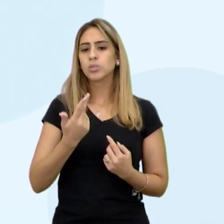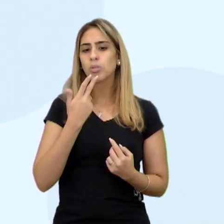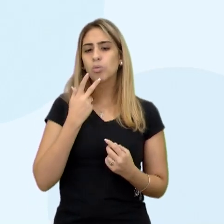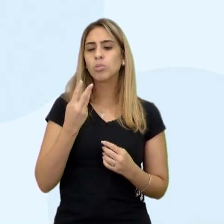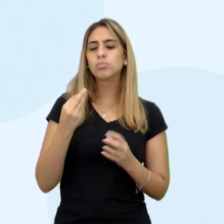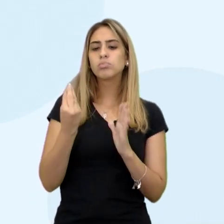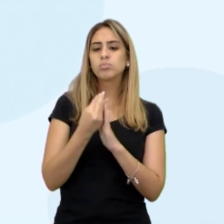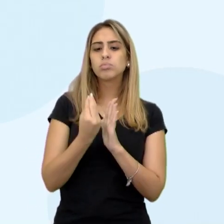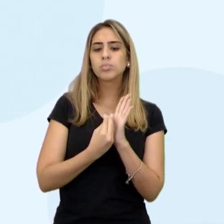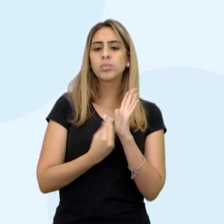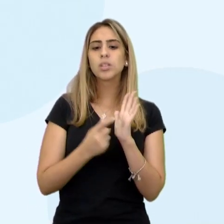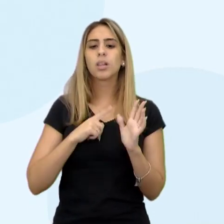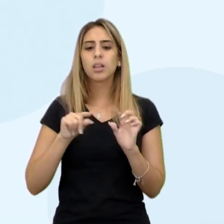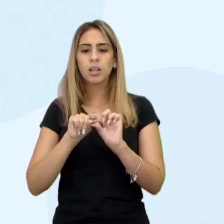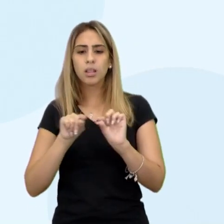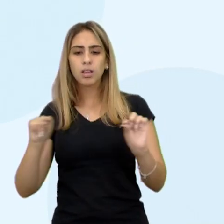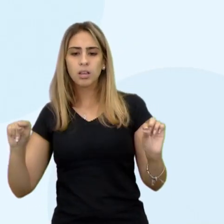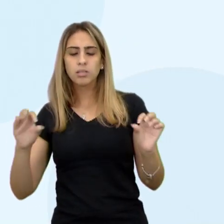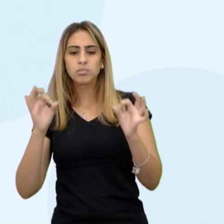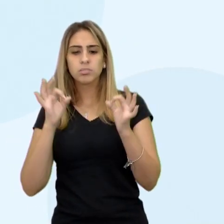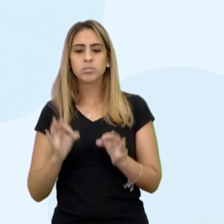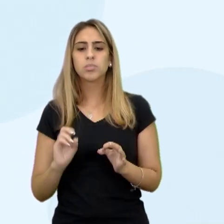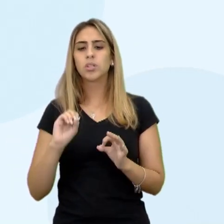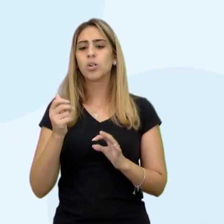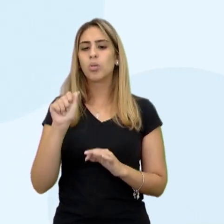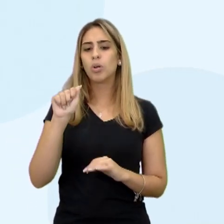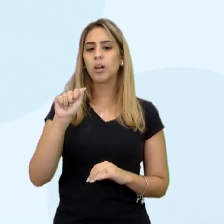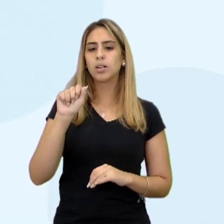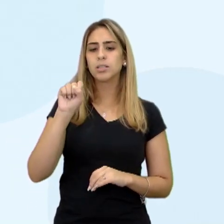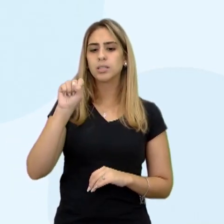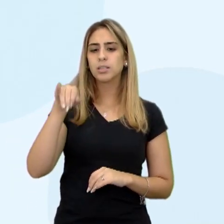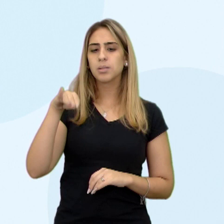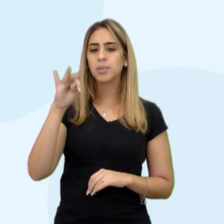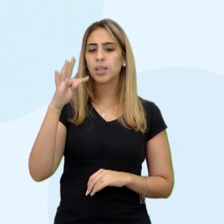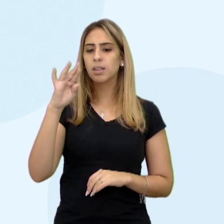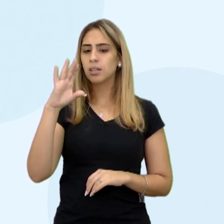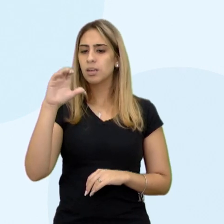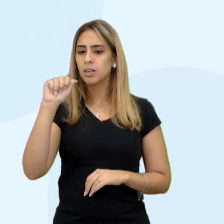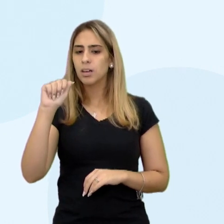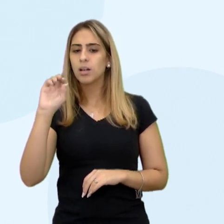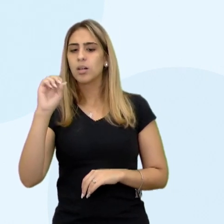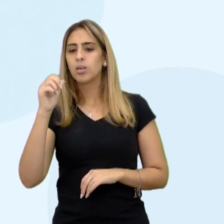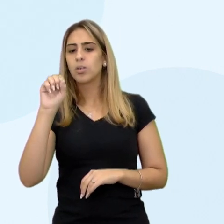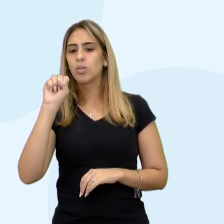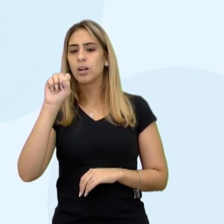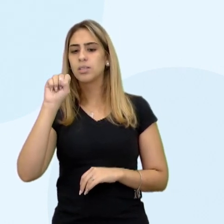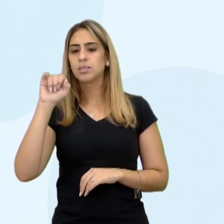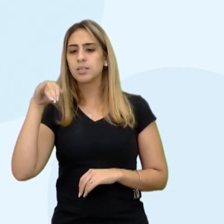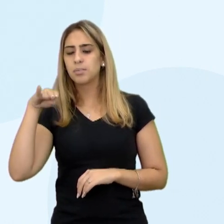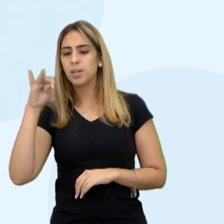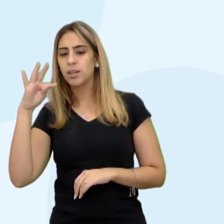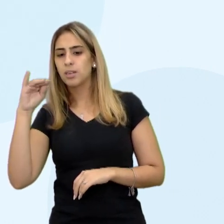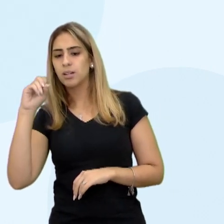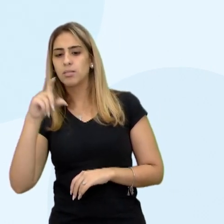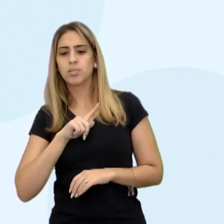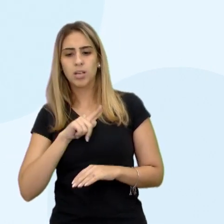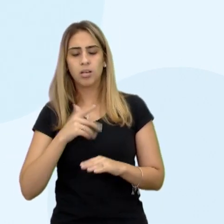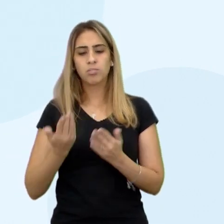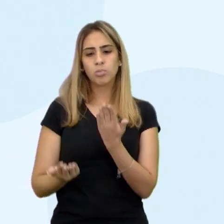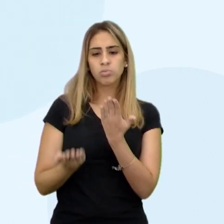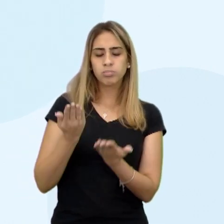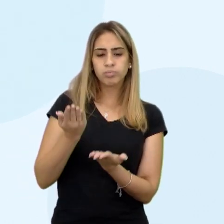linhas curvas ou retas, é simétrica ou assimétrica, né? Existe um equilíbrio dentro das obras, tá? Então, de um